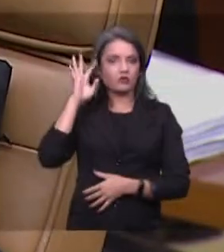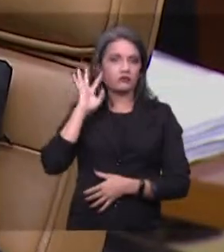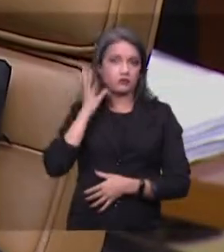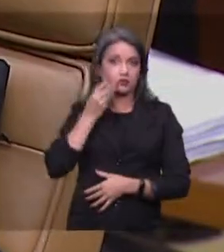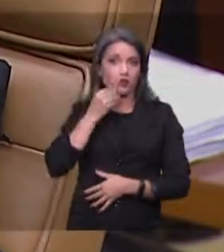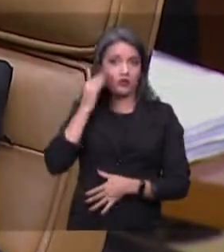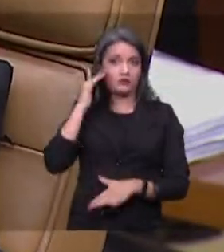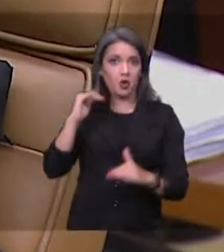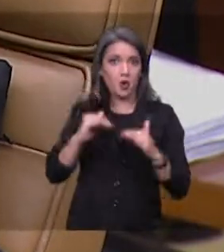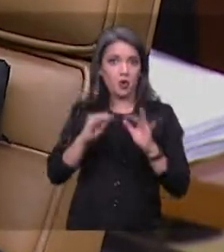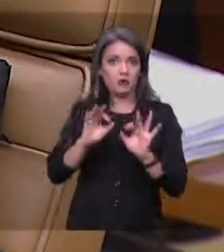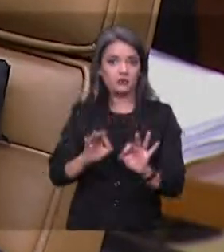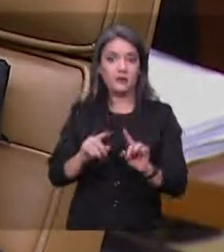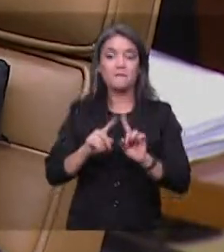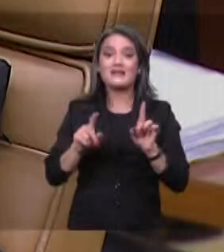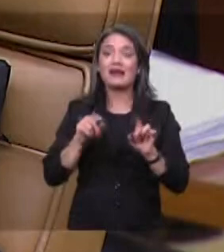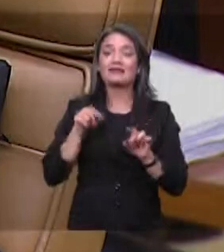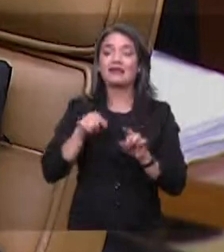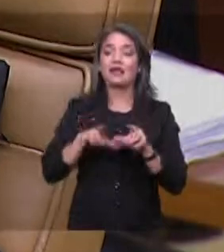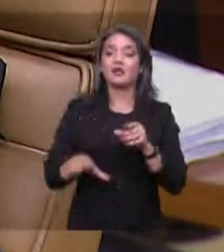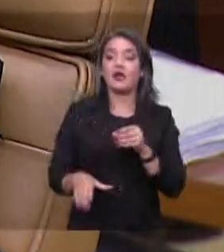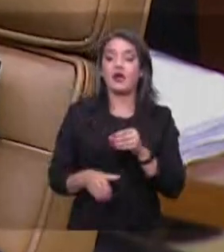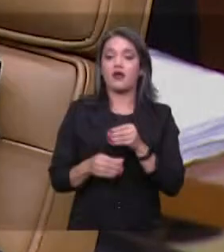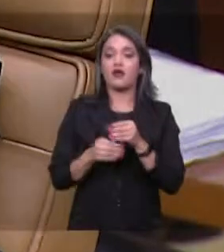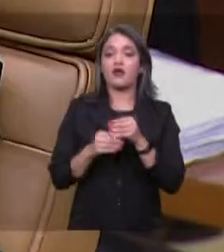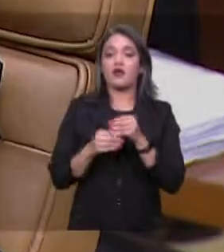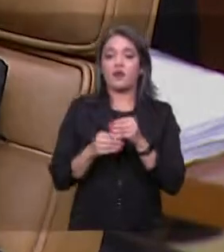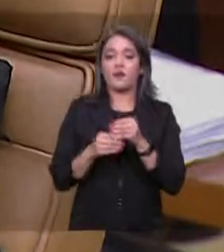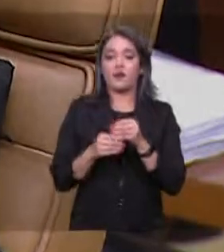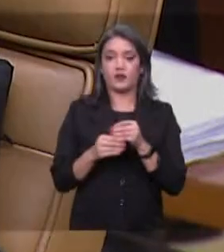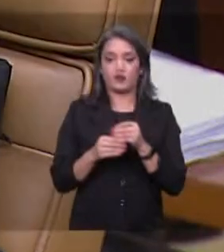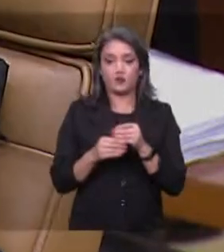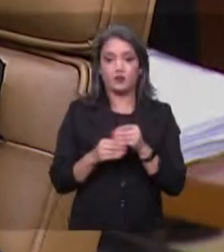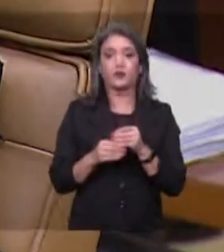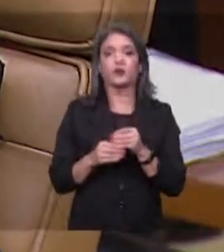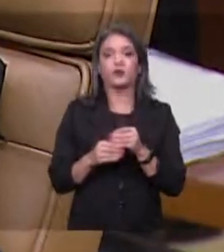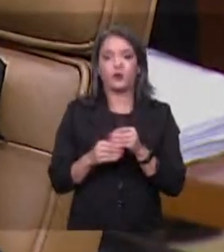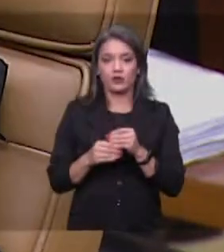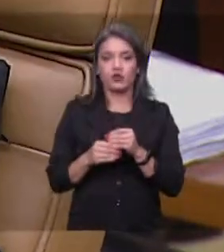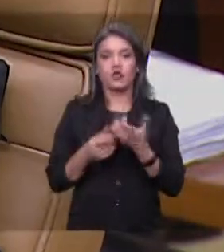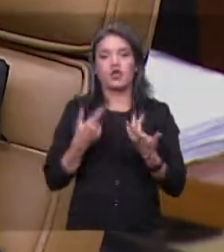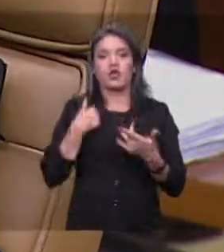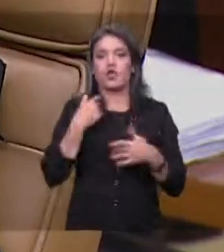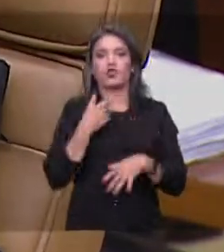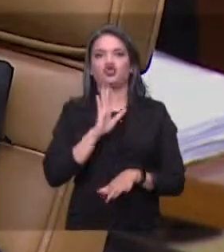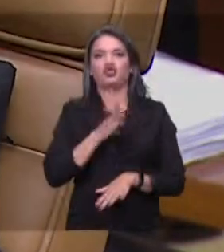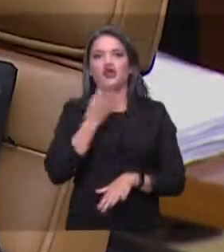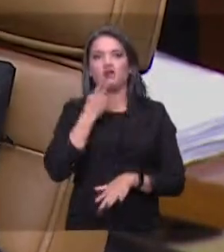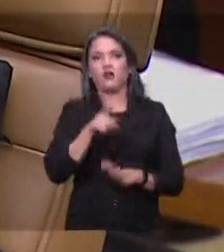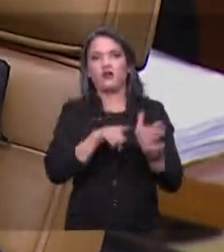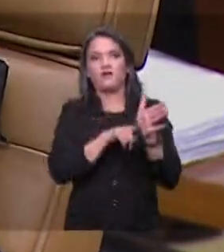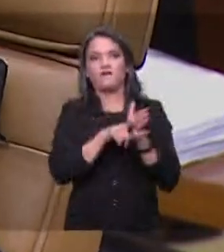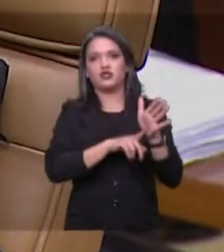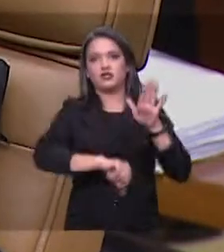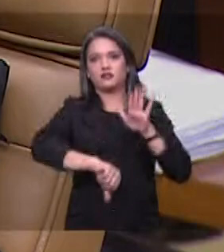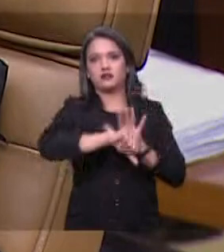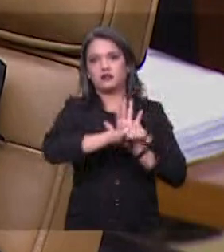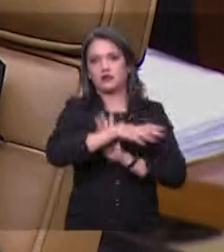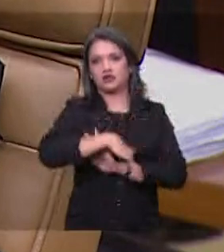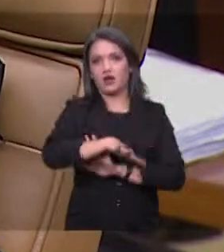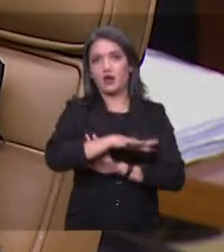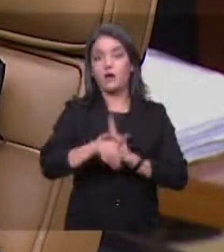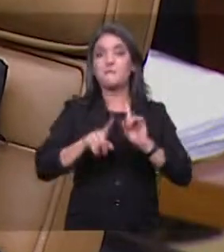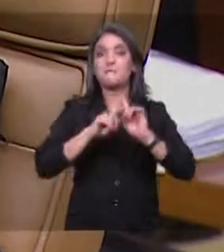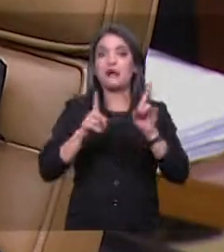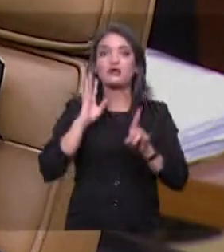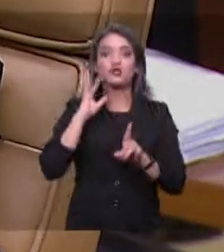ele apenas acrescenta, para mim, investigação criminal teria um sentido amplo, mas o ministro Dias Toffoli